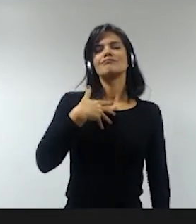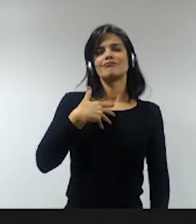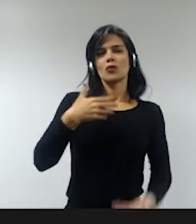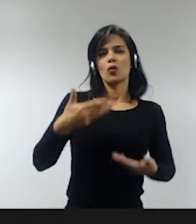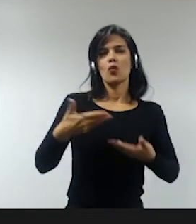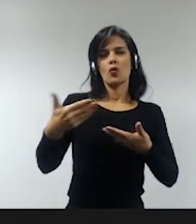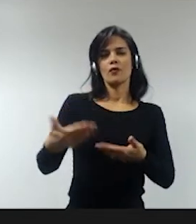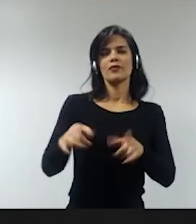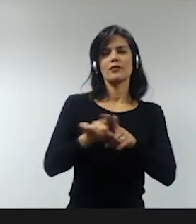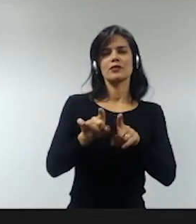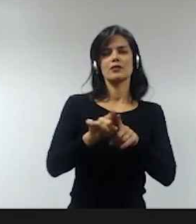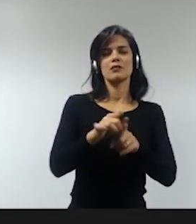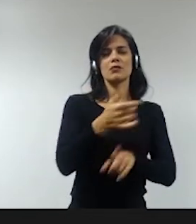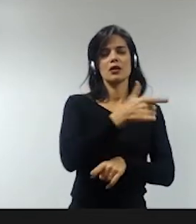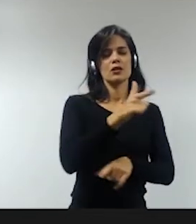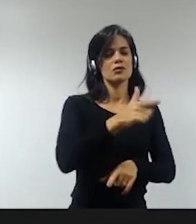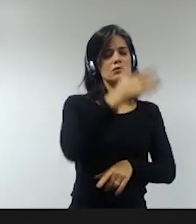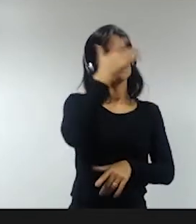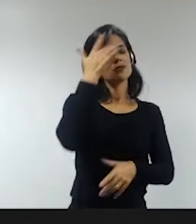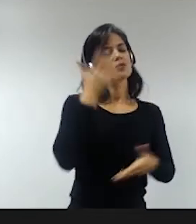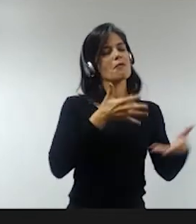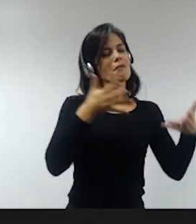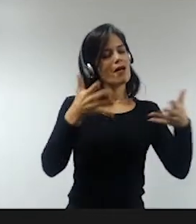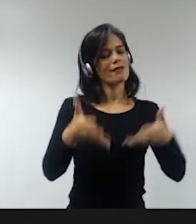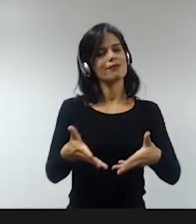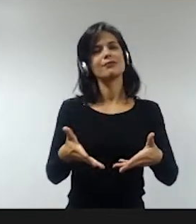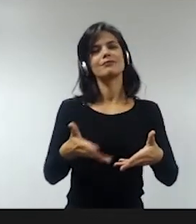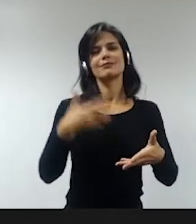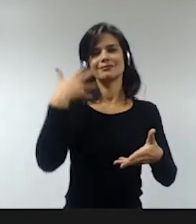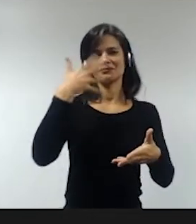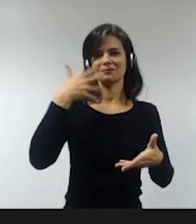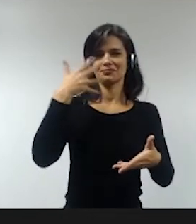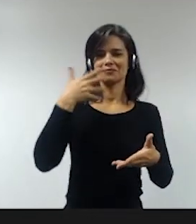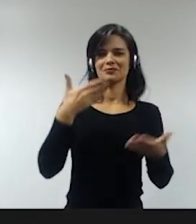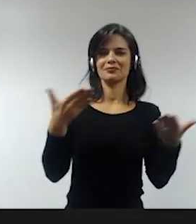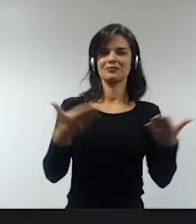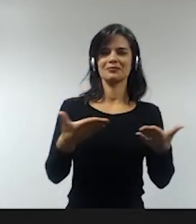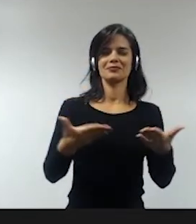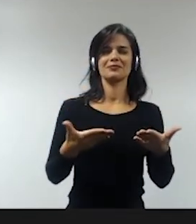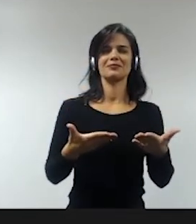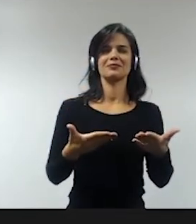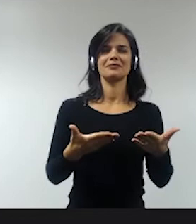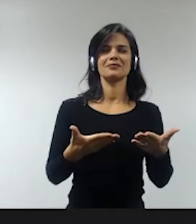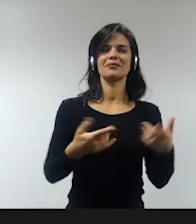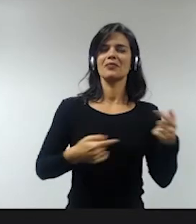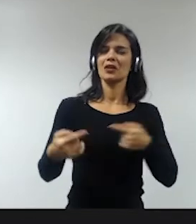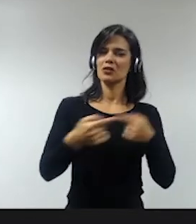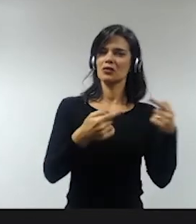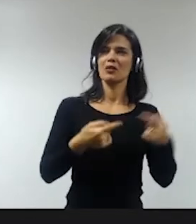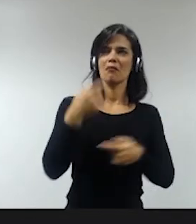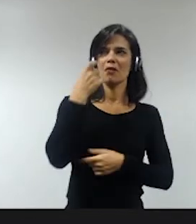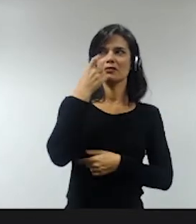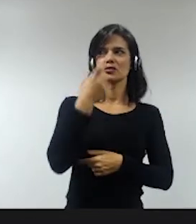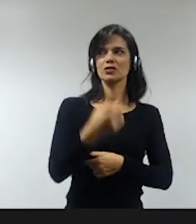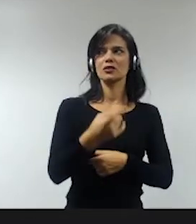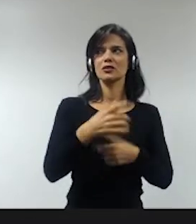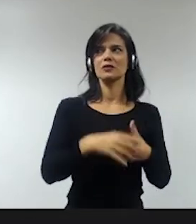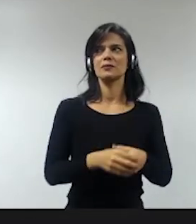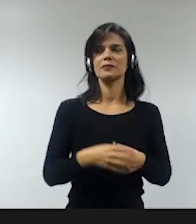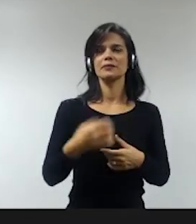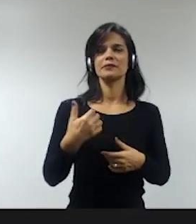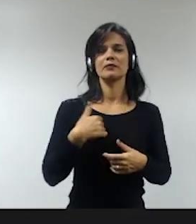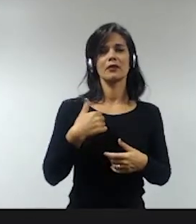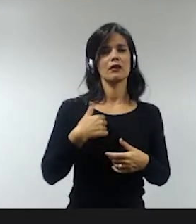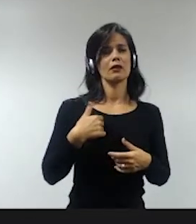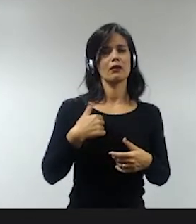e também aos demais participantes pelo debate interessante, né? Eu vou ser